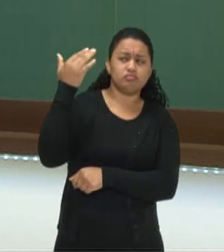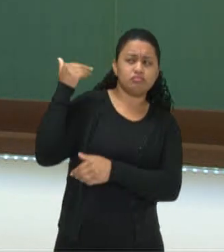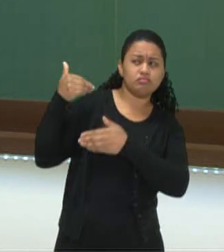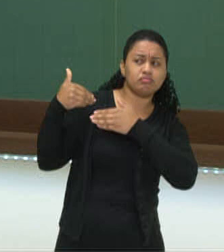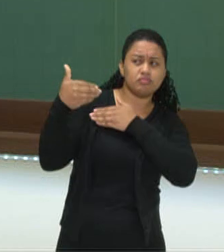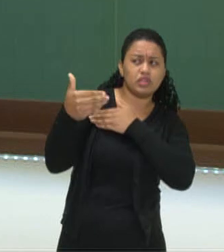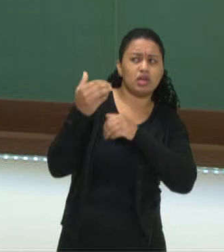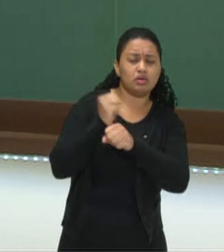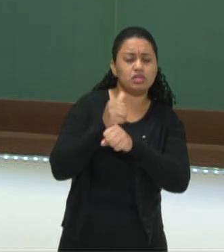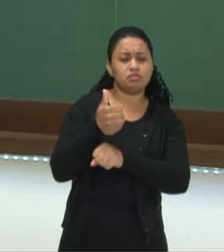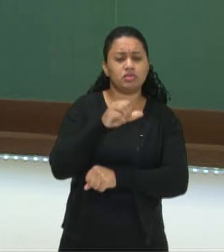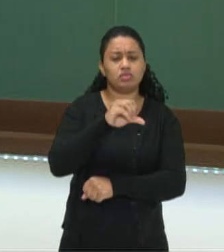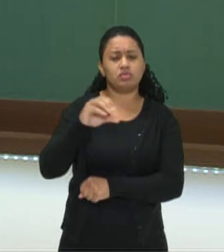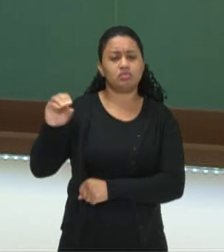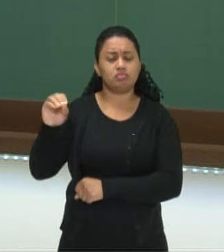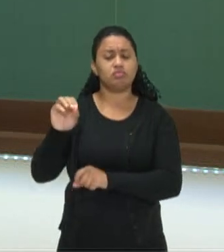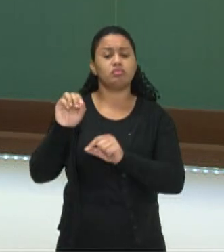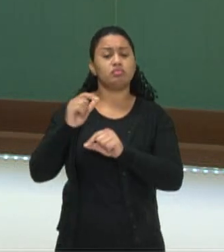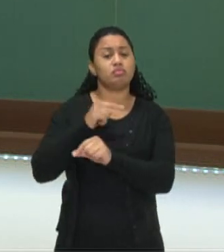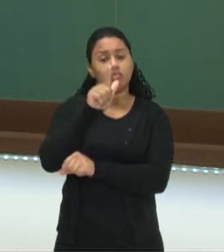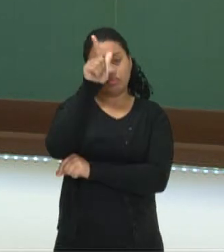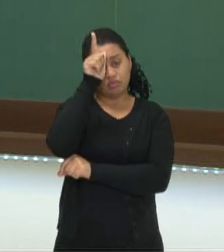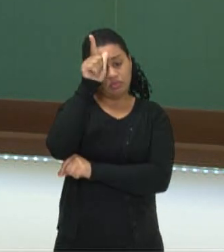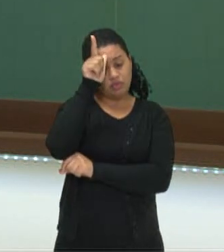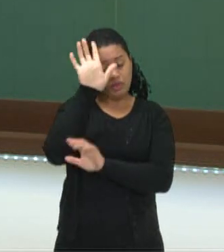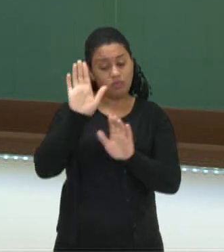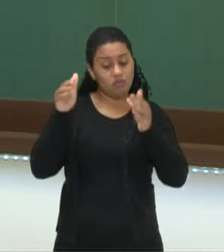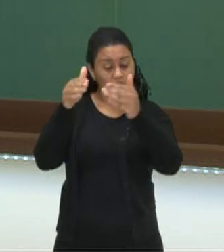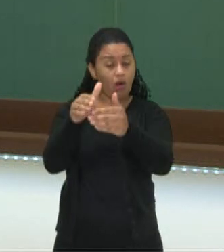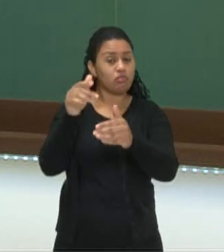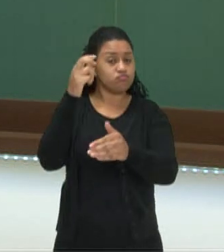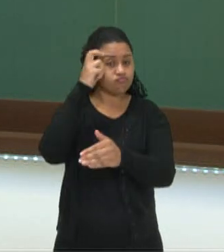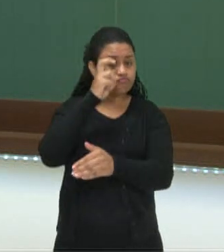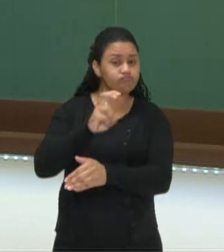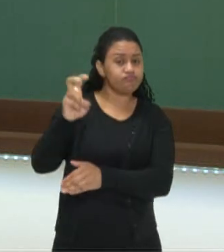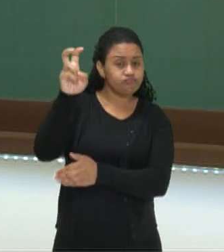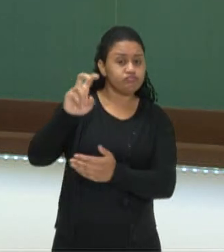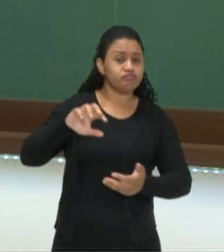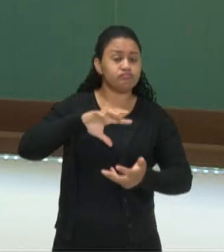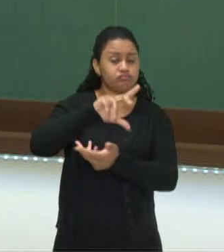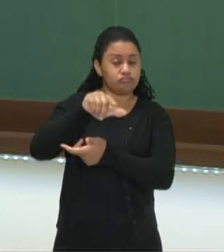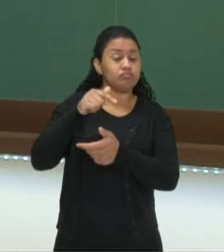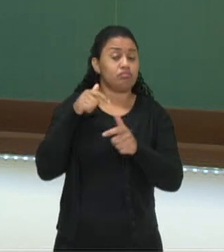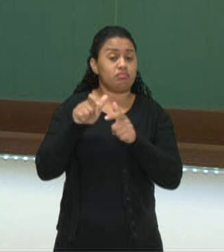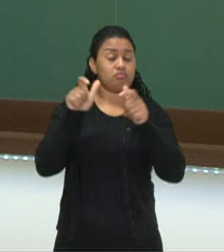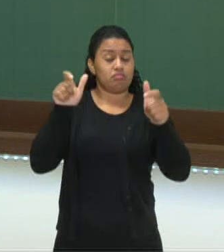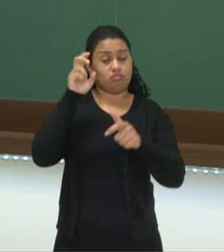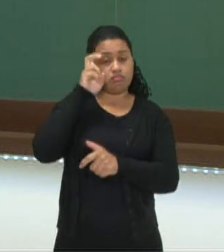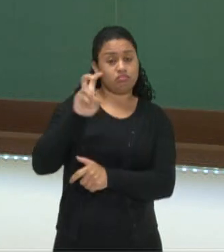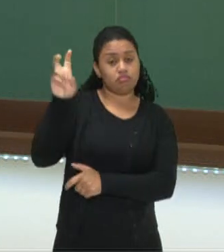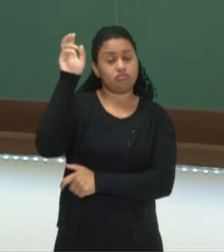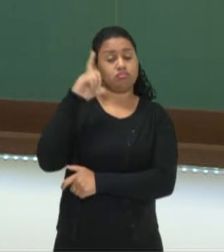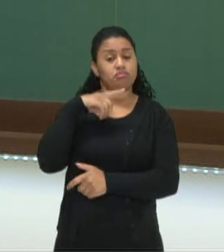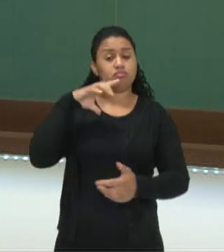antes de 1900, a Alemanha era o centro intelectual do mundo, ou seja, os grandes pensadores, os grandes mentes que existiam no mundo